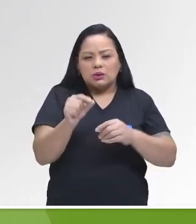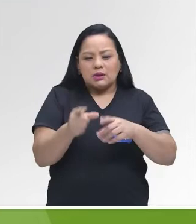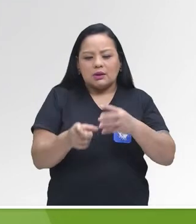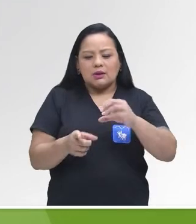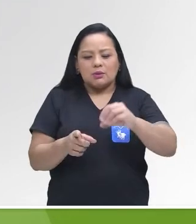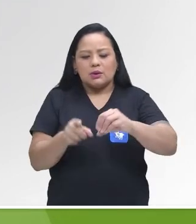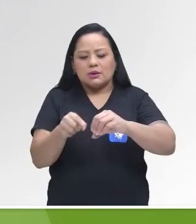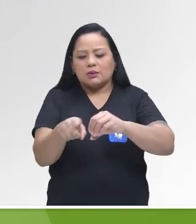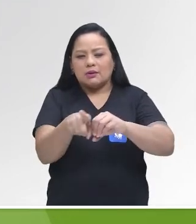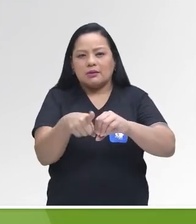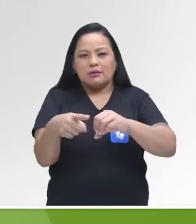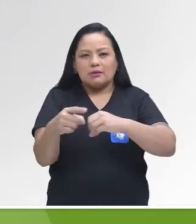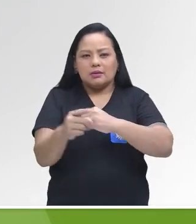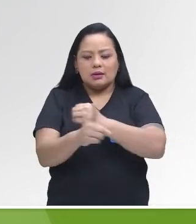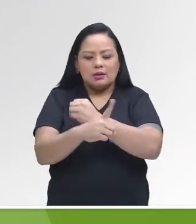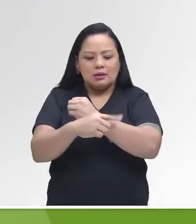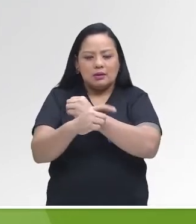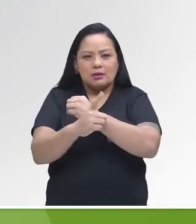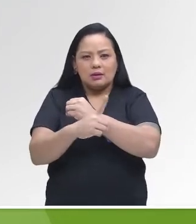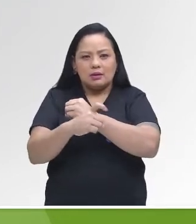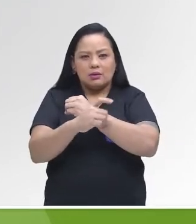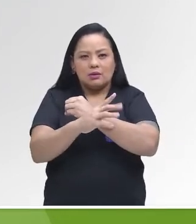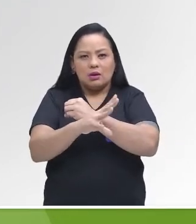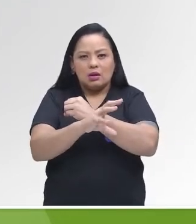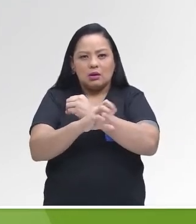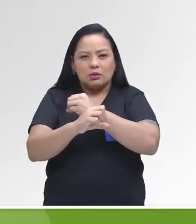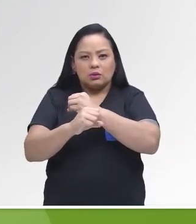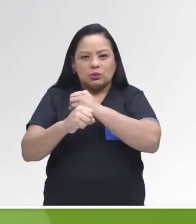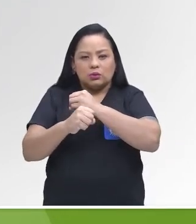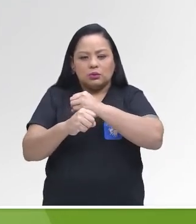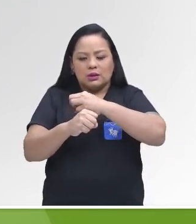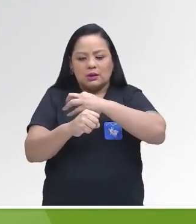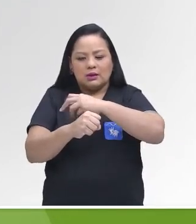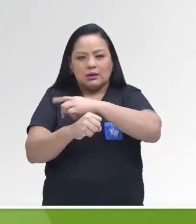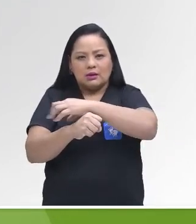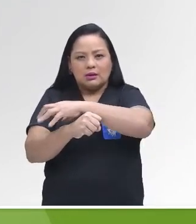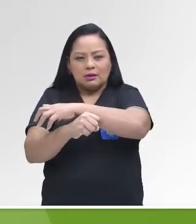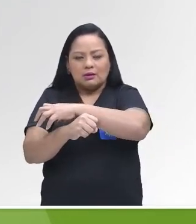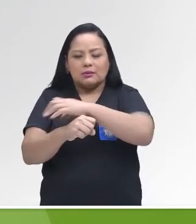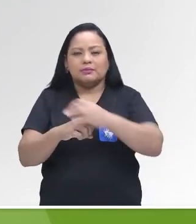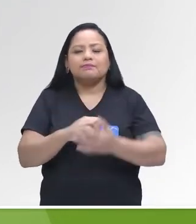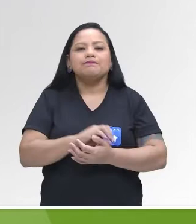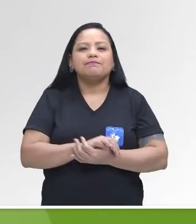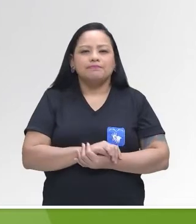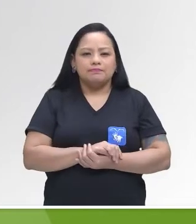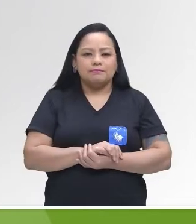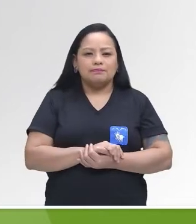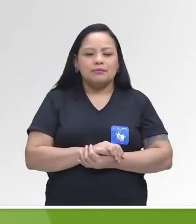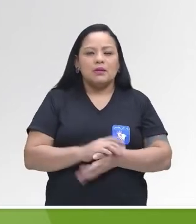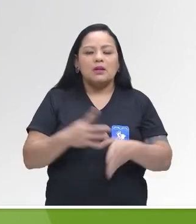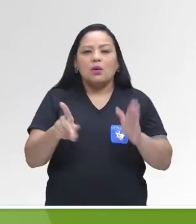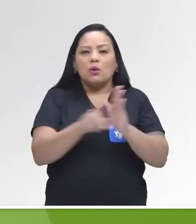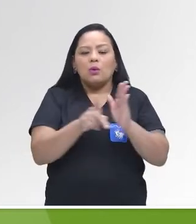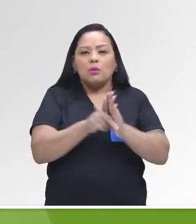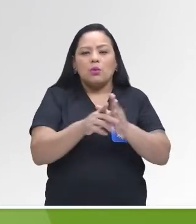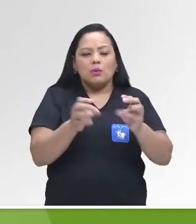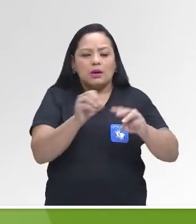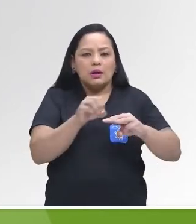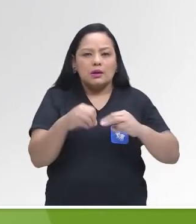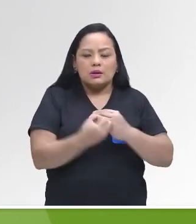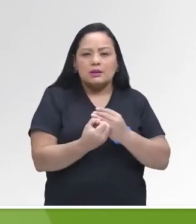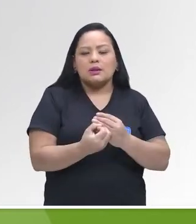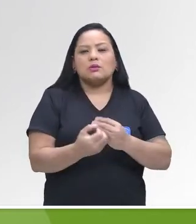vai haver o desaparecimento da cauda. Já tem ali as patinhas e a cauda ela desaparece, tá? Então as próprias células